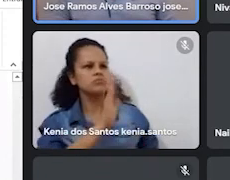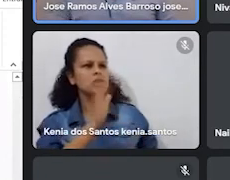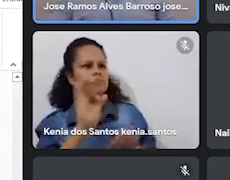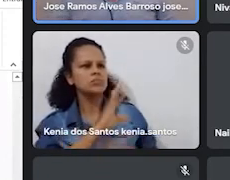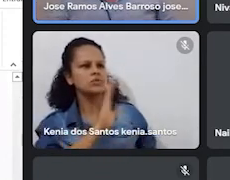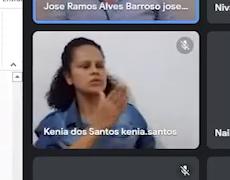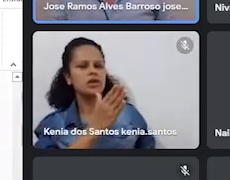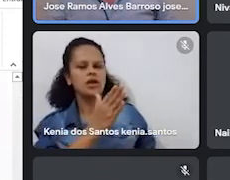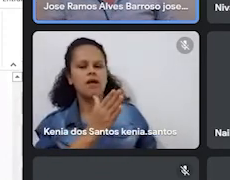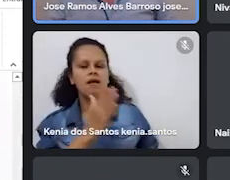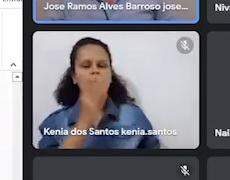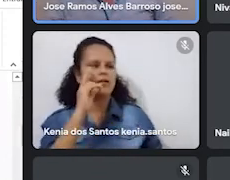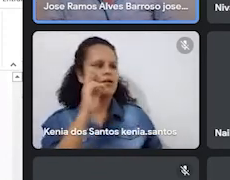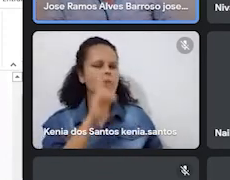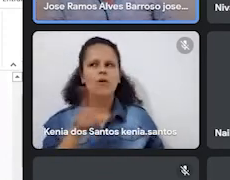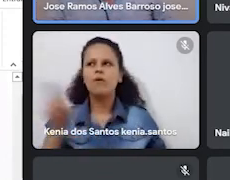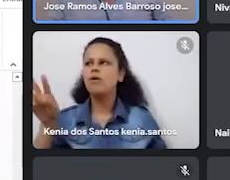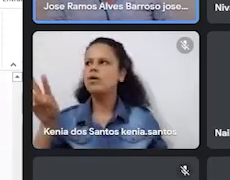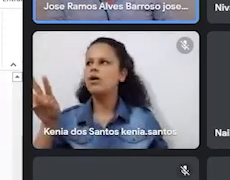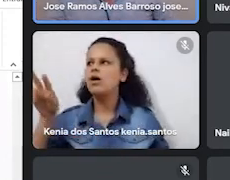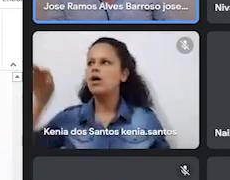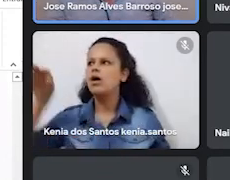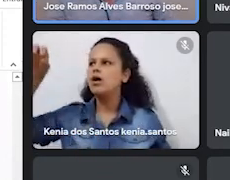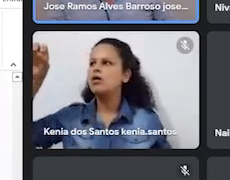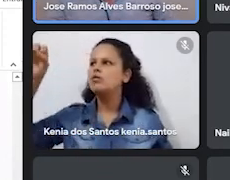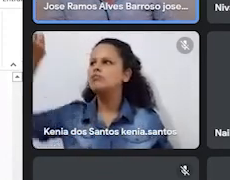ele olha para trás, a lâmpada acesa.